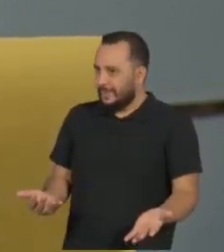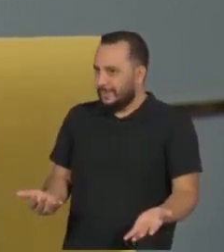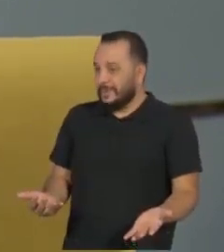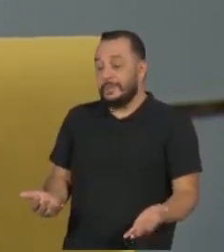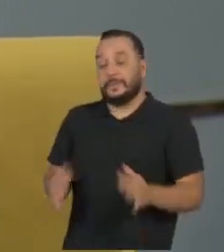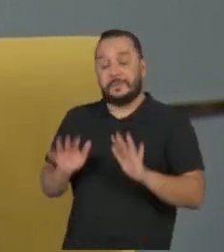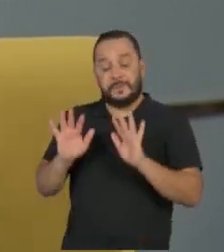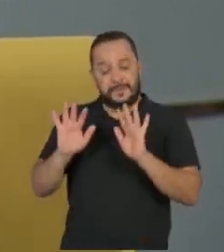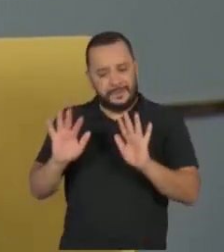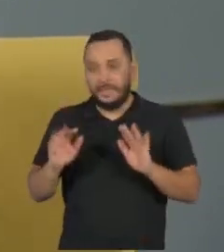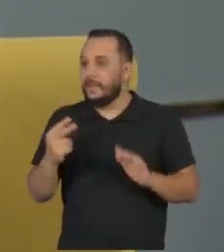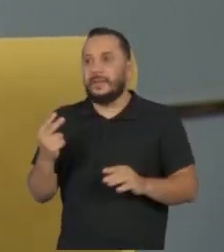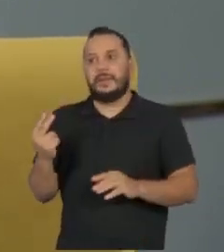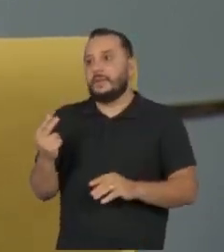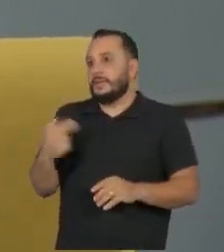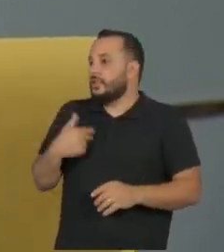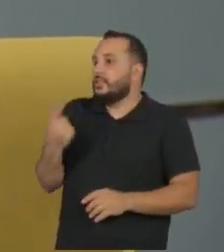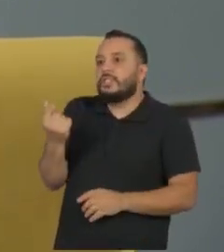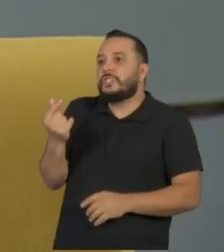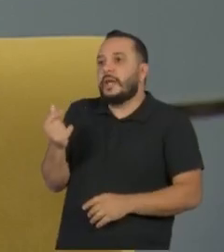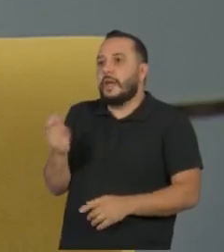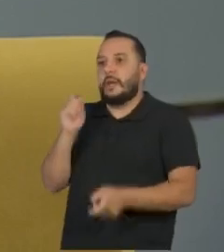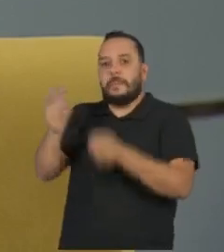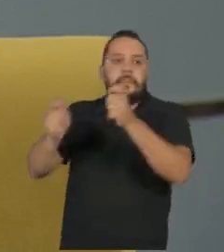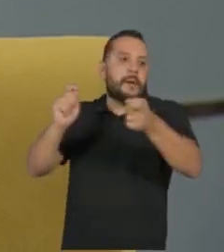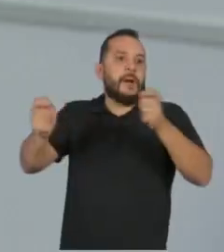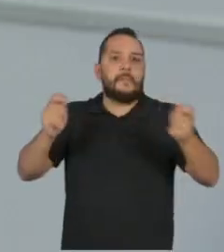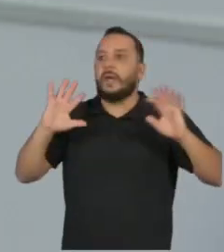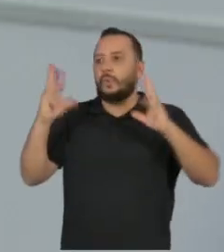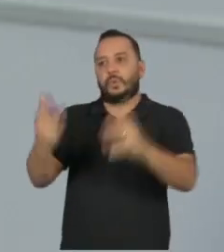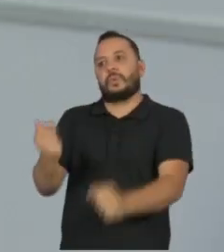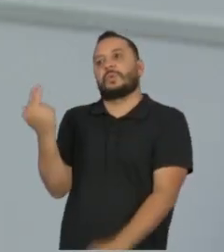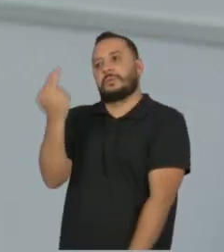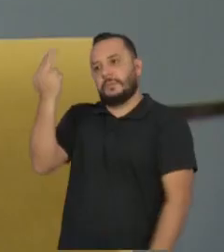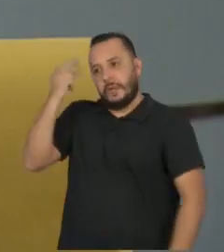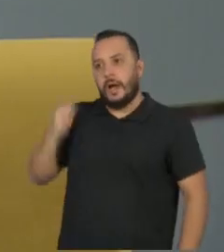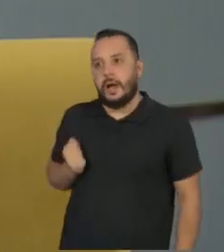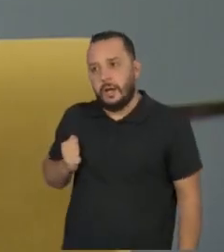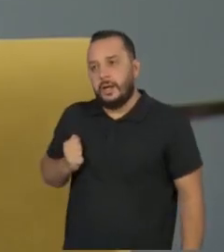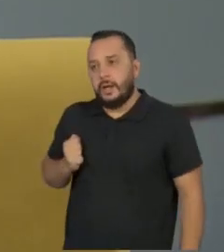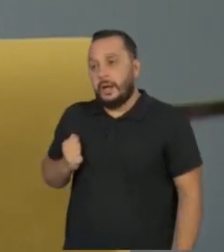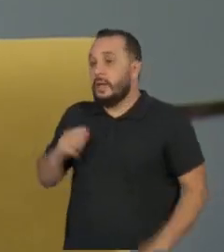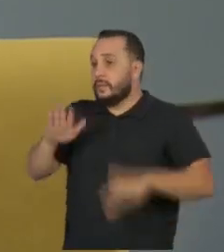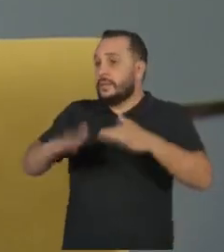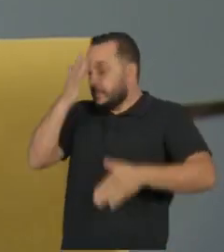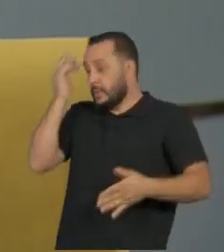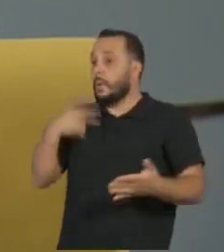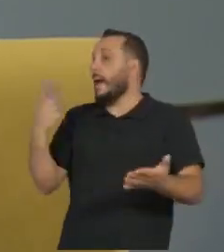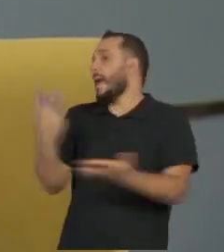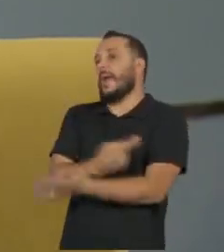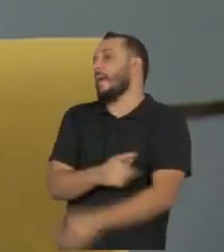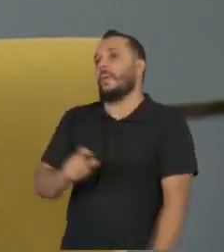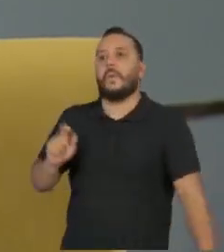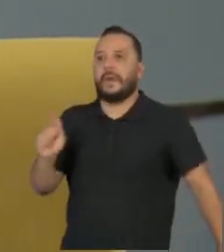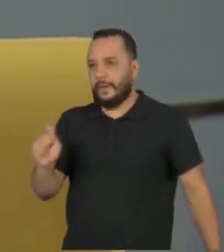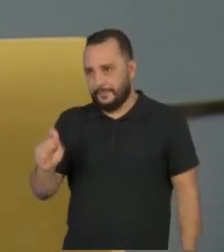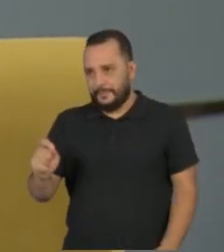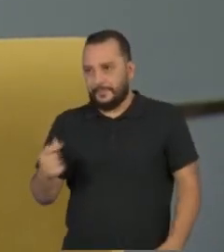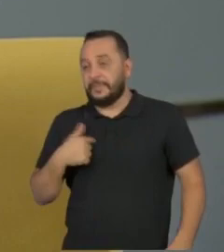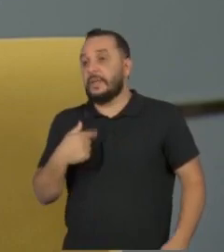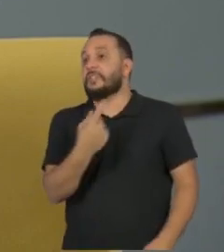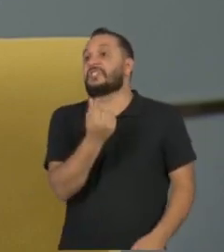Joyce. Não temos dinheiro para fazer tudo o que a gente quer. O erro que as pessoas cometem muito é pegar um